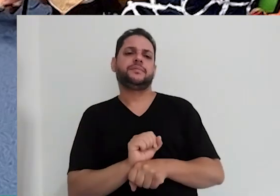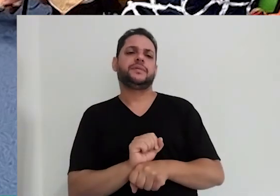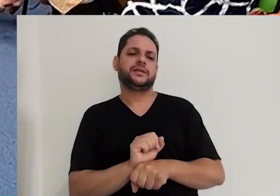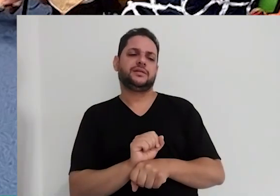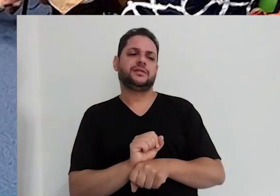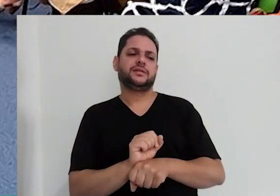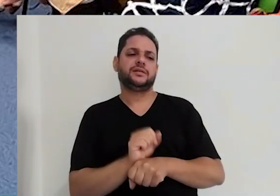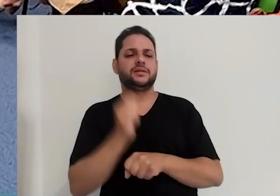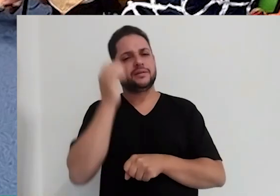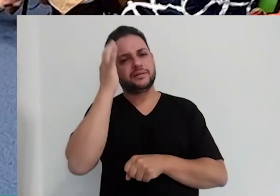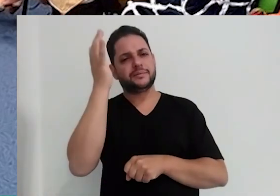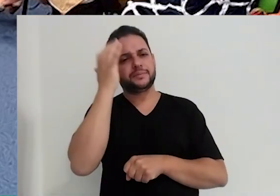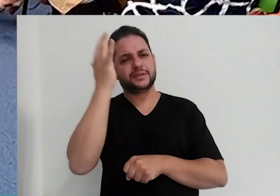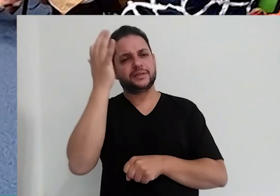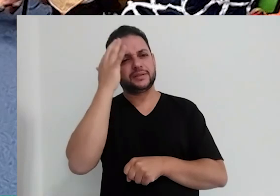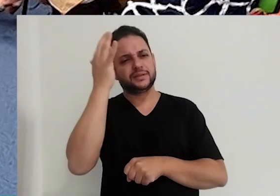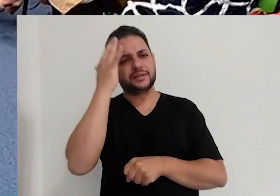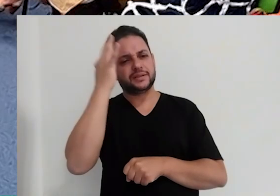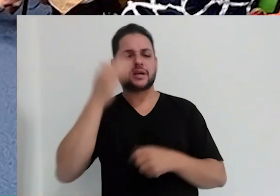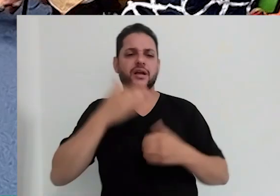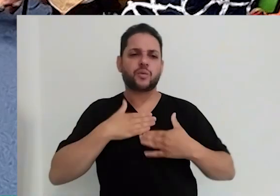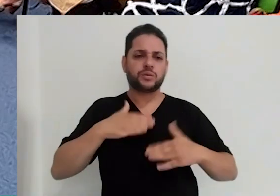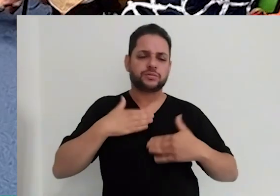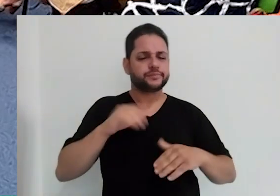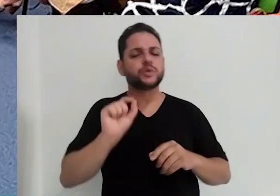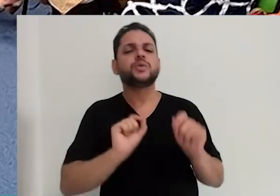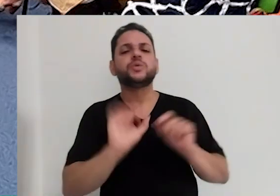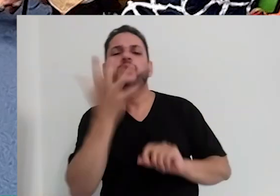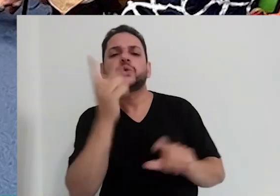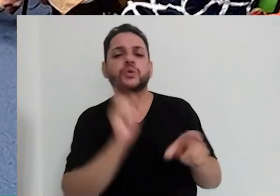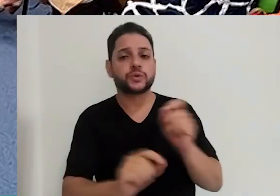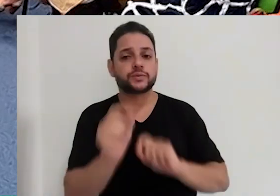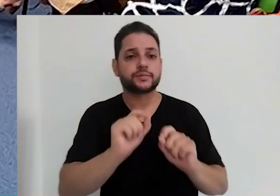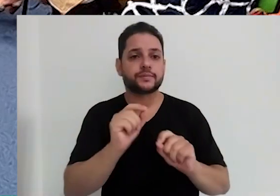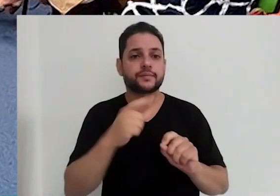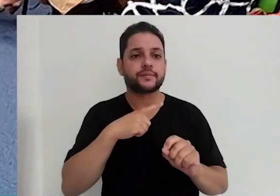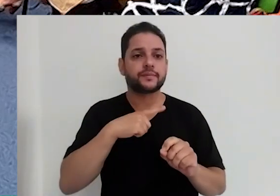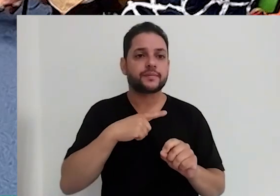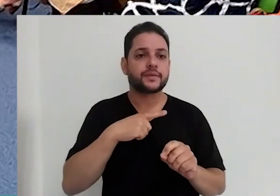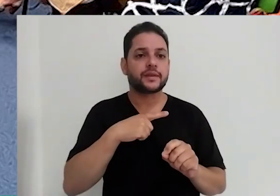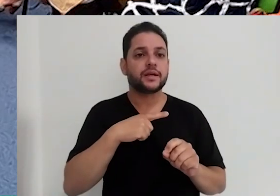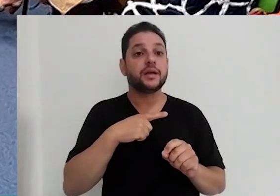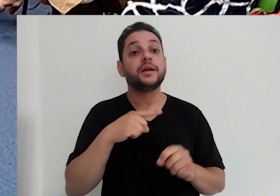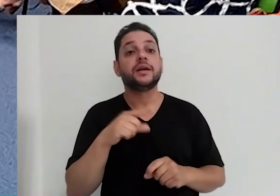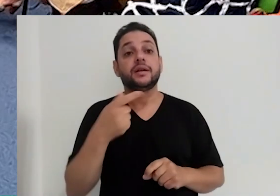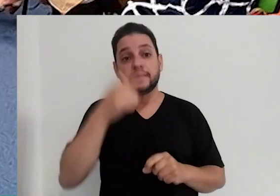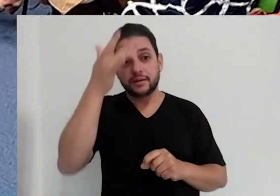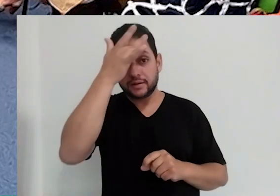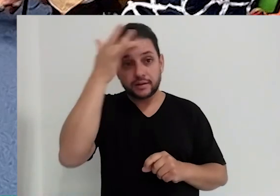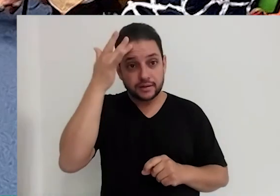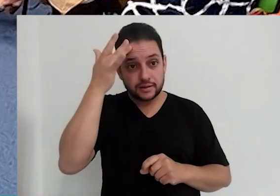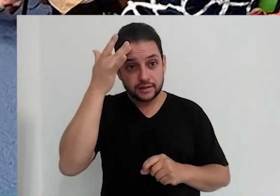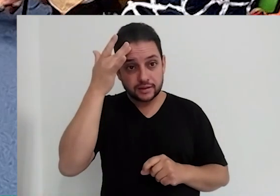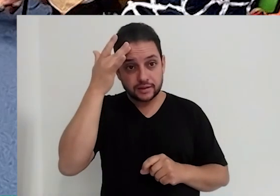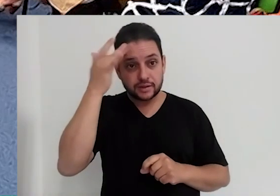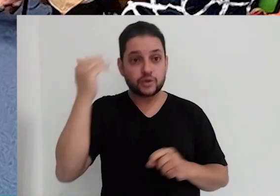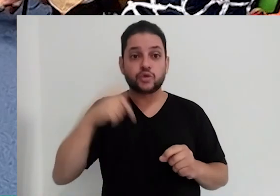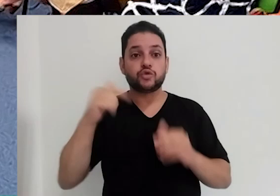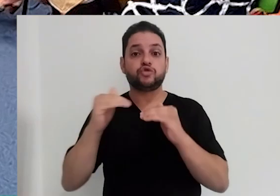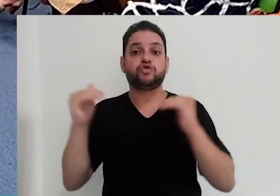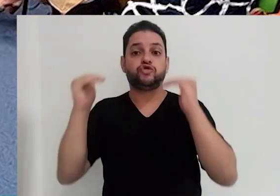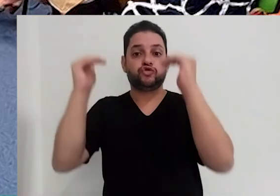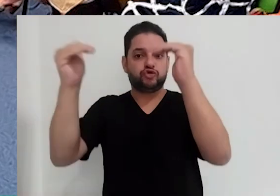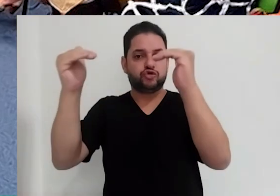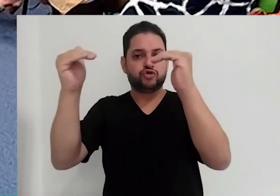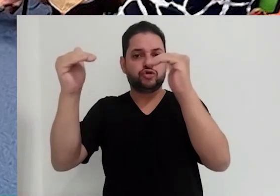Deixa eu pensar aqui com calma que que tá acontecendo Então tava pensando no caso dos das pessoas de alta patente que participaram do 6 de